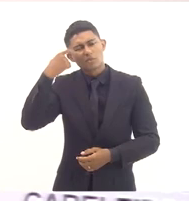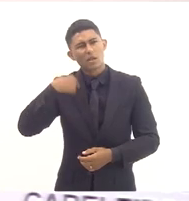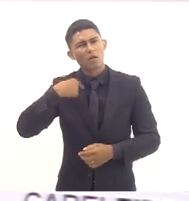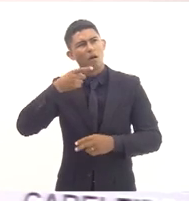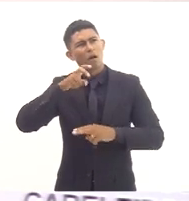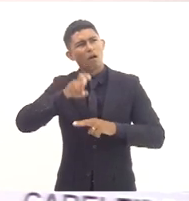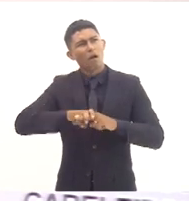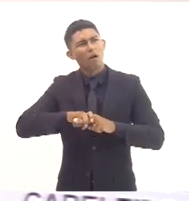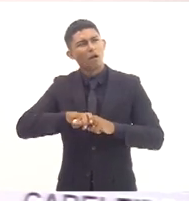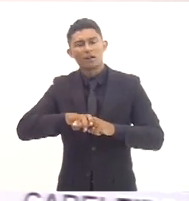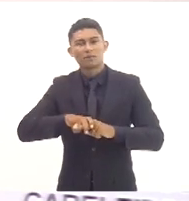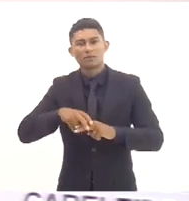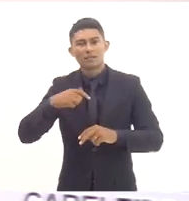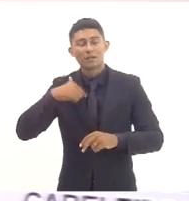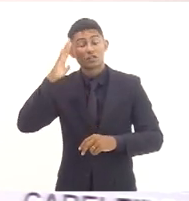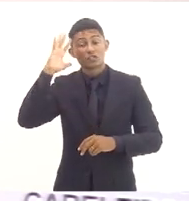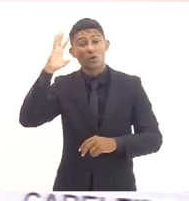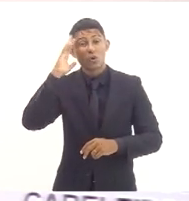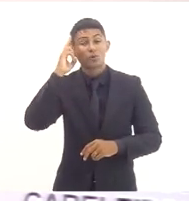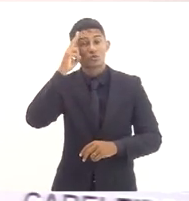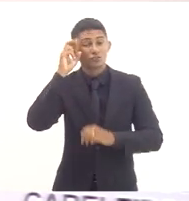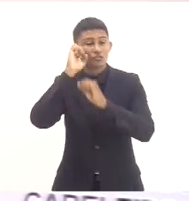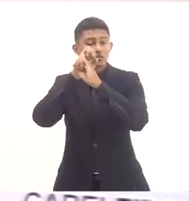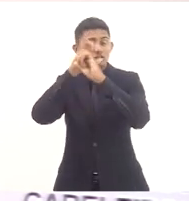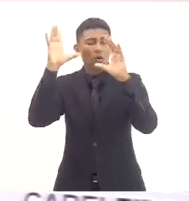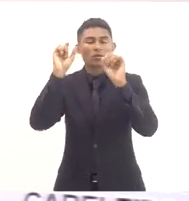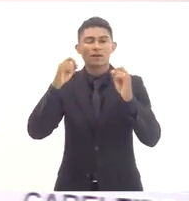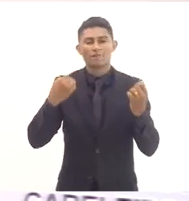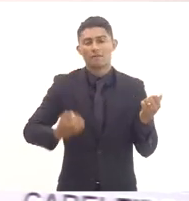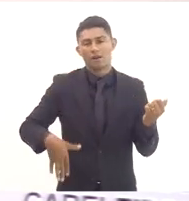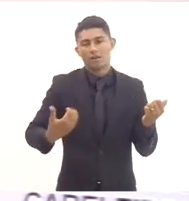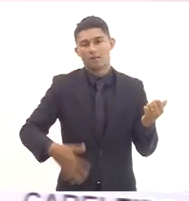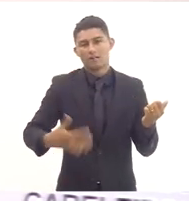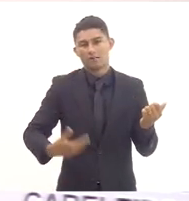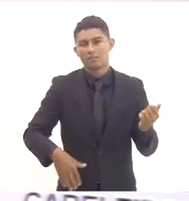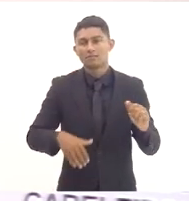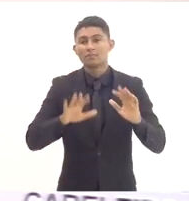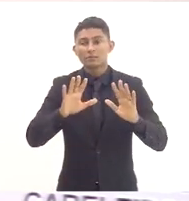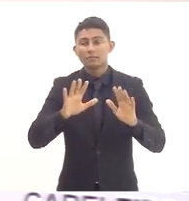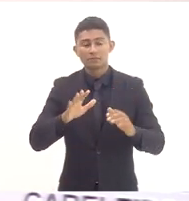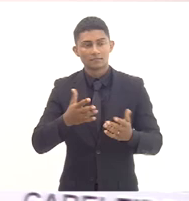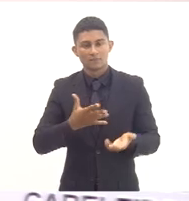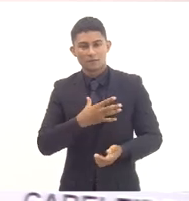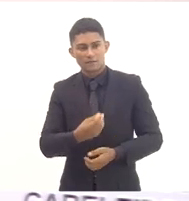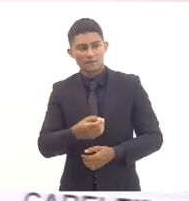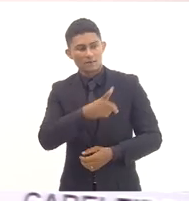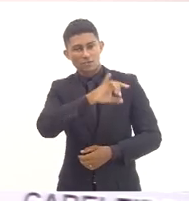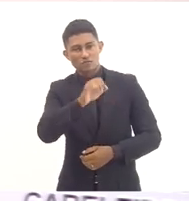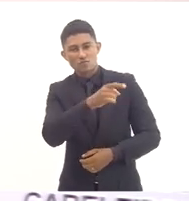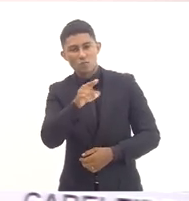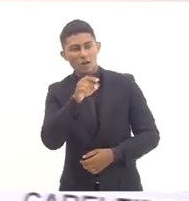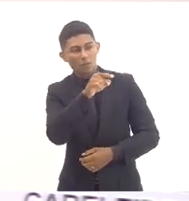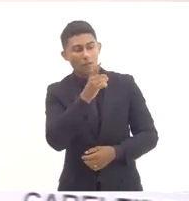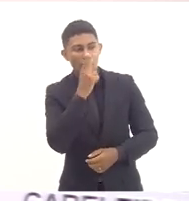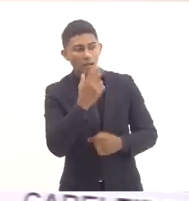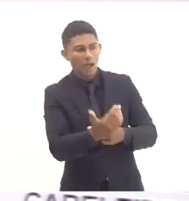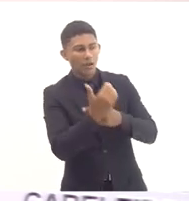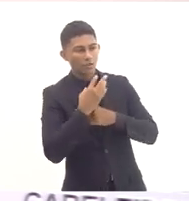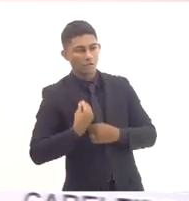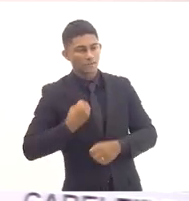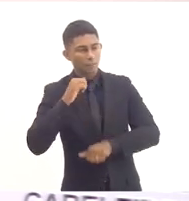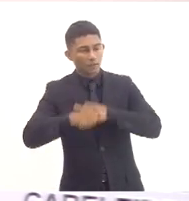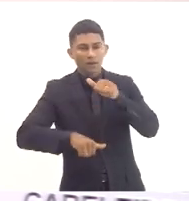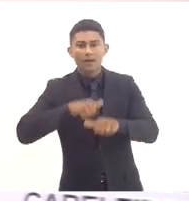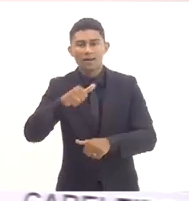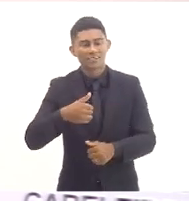meu sonho é tocar violão para o resto da vida era o meu sonho Oi e o João mudou todos os missões eu agradeço profundamente e